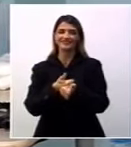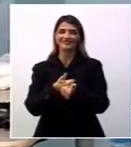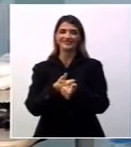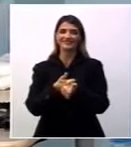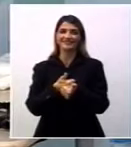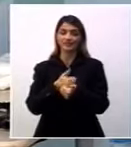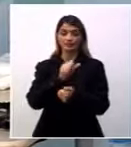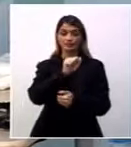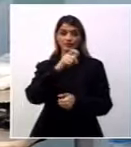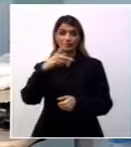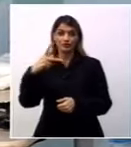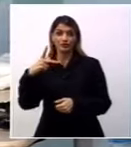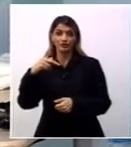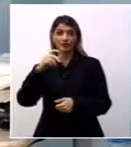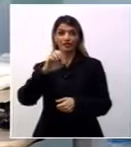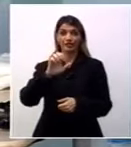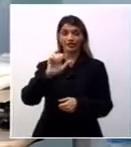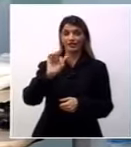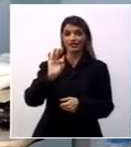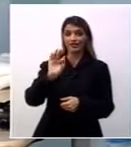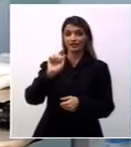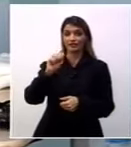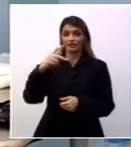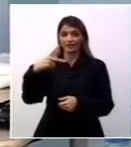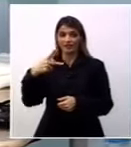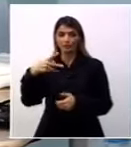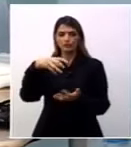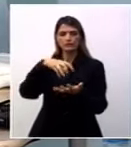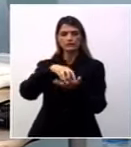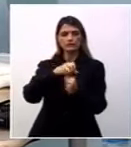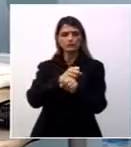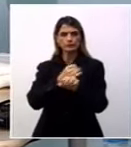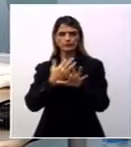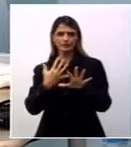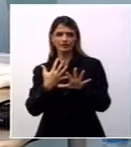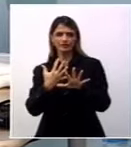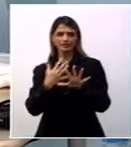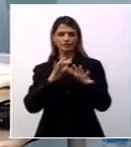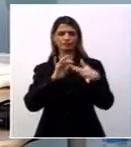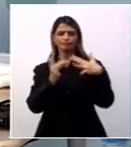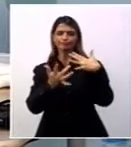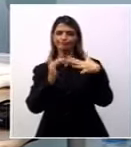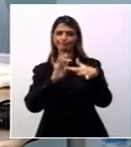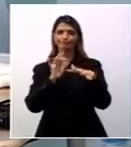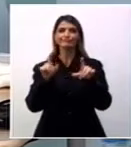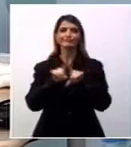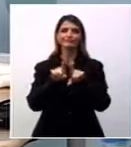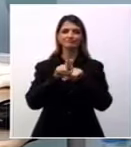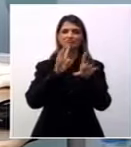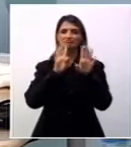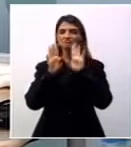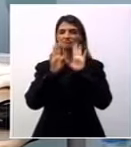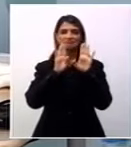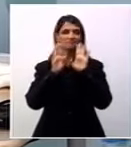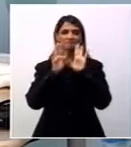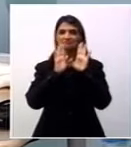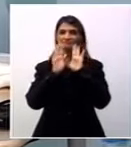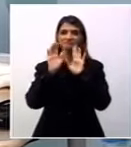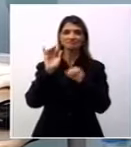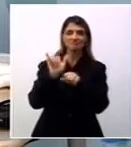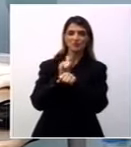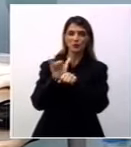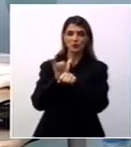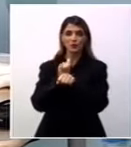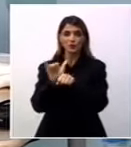no aplicativo da EFAP, no centro de mídias, pelas redes sociais, Facebook,